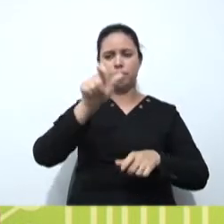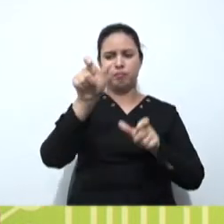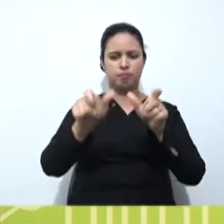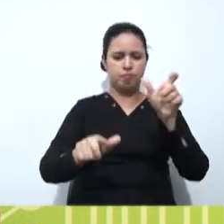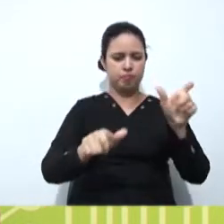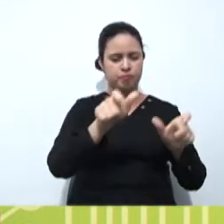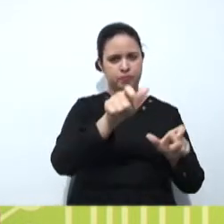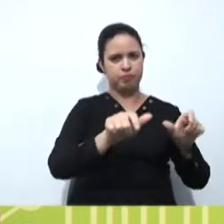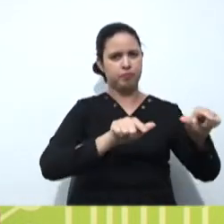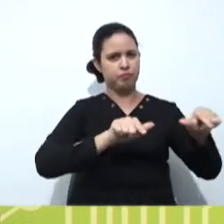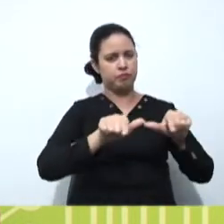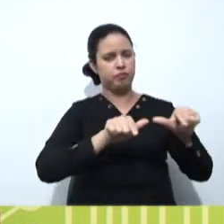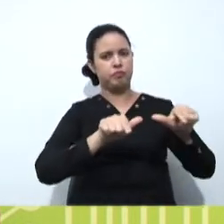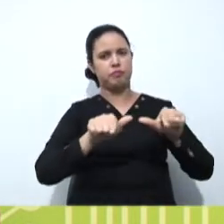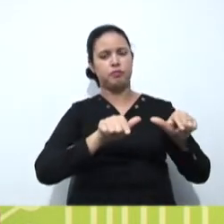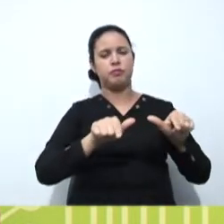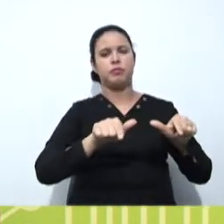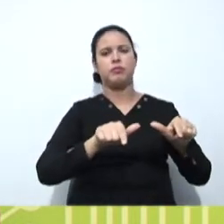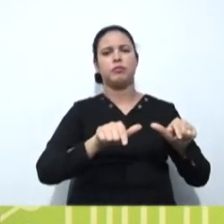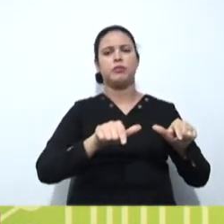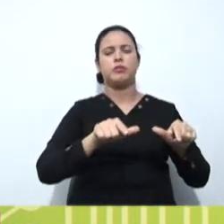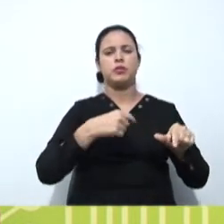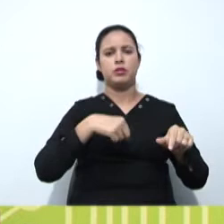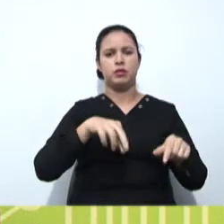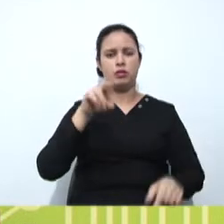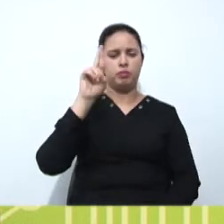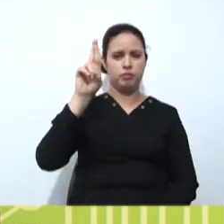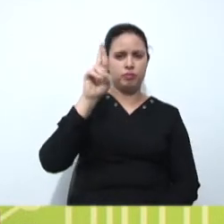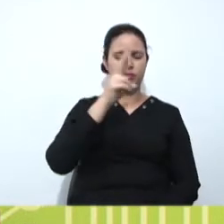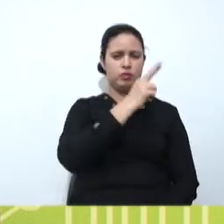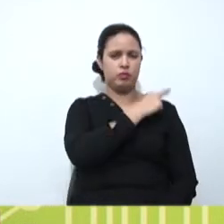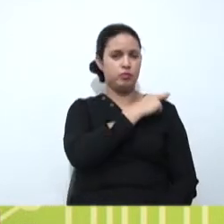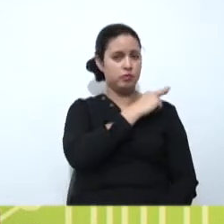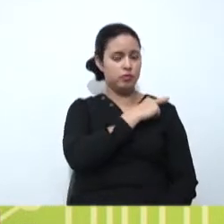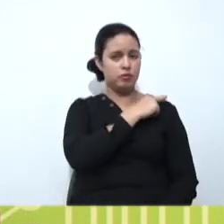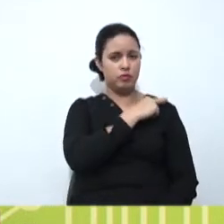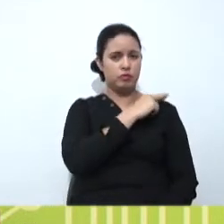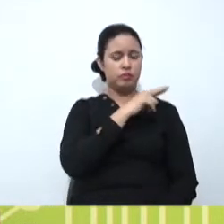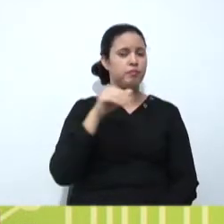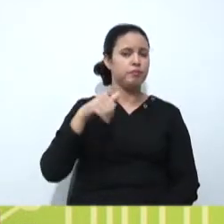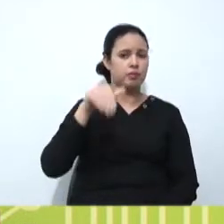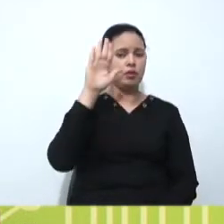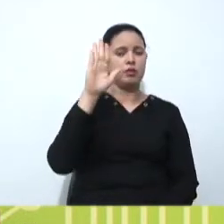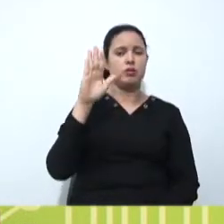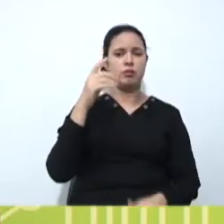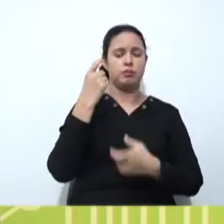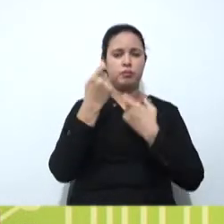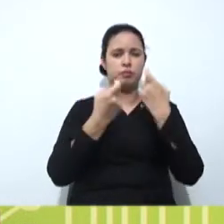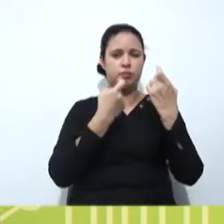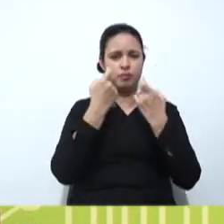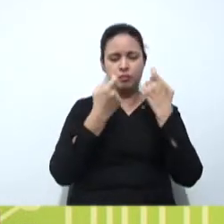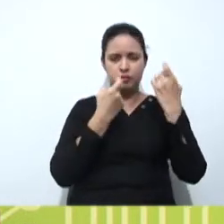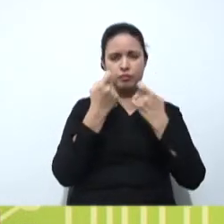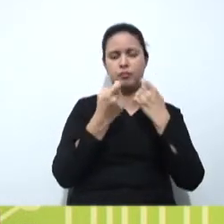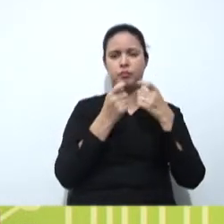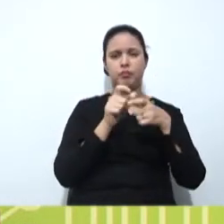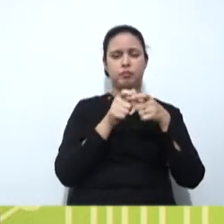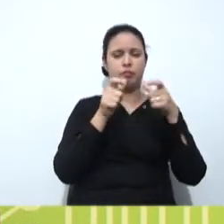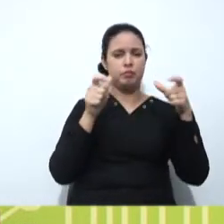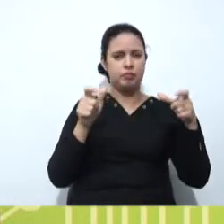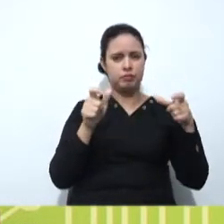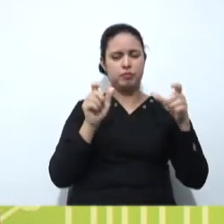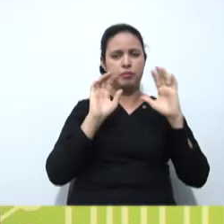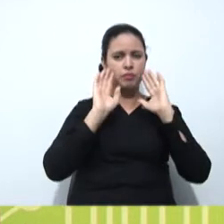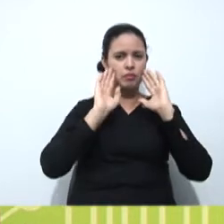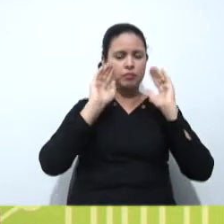eu vou ter uma responsabilidade muito maior para eu vou me preocupar muito mais com o andamento daquela empresa, então vai ficar